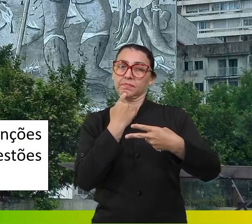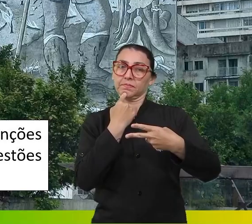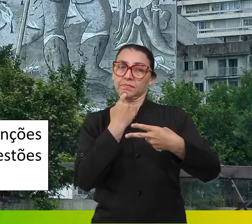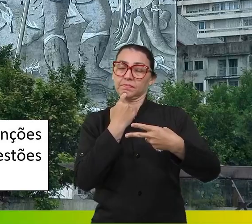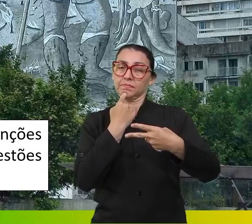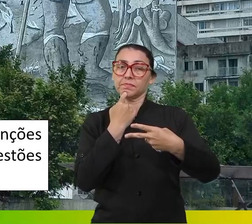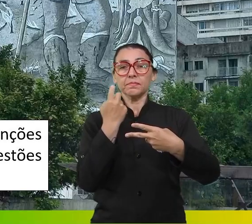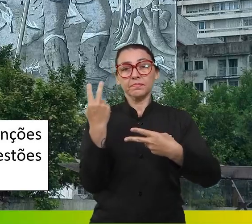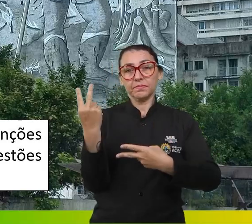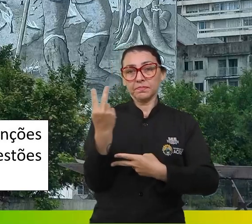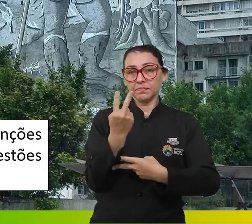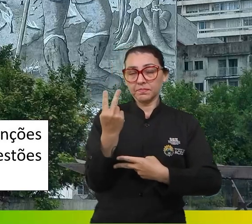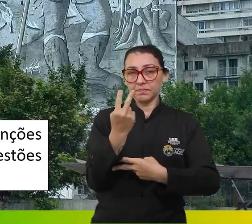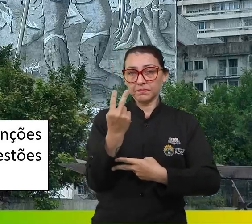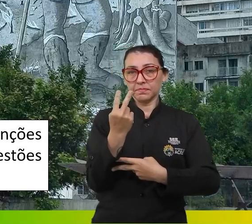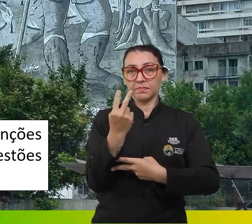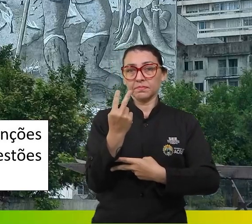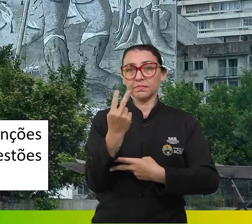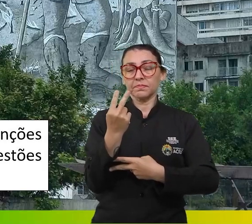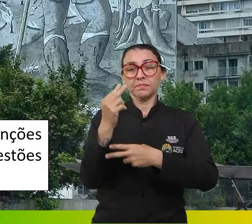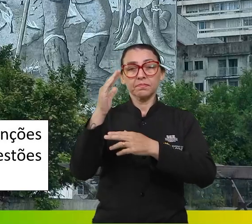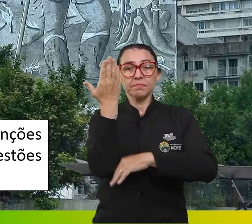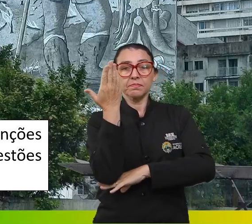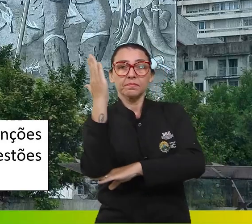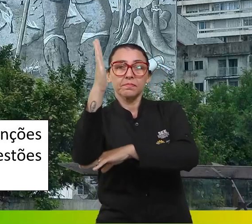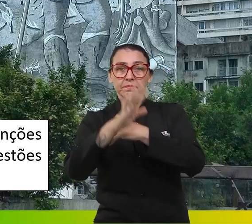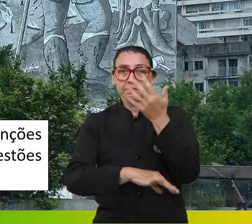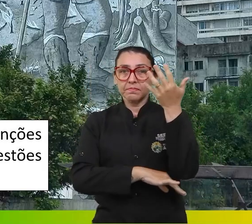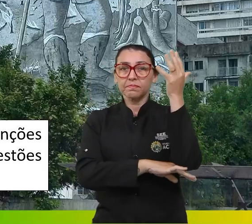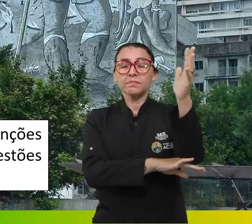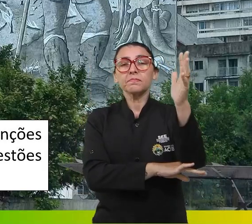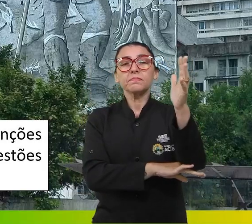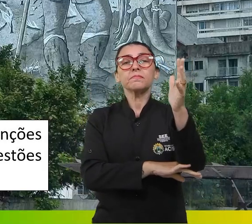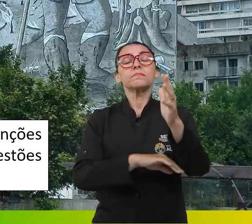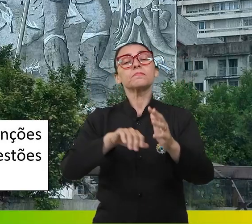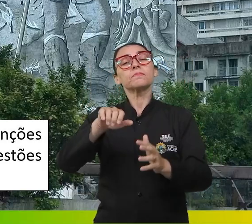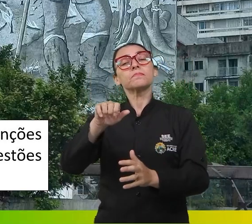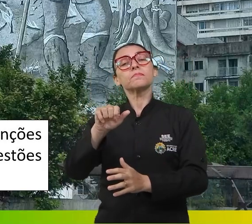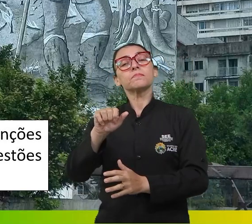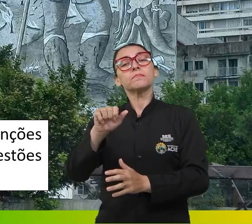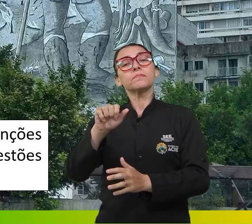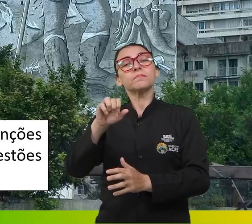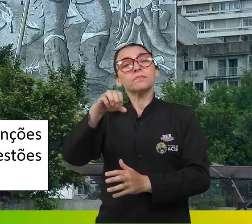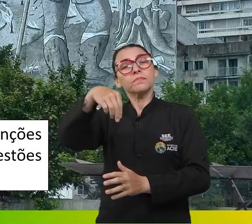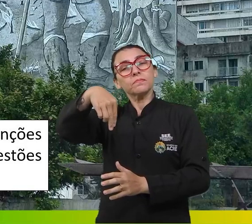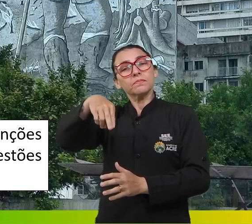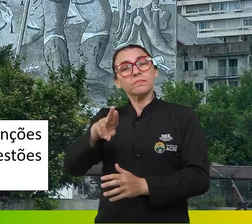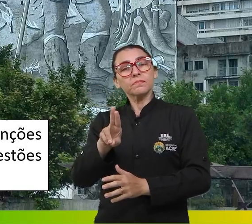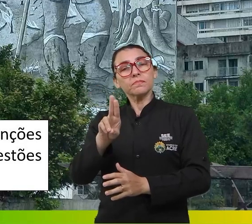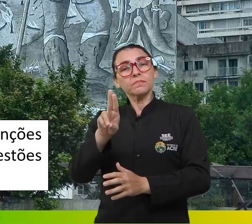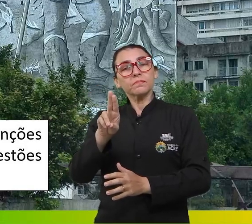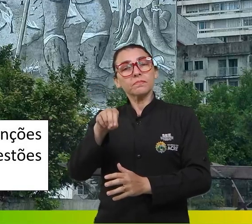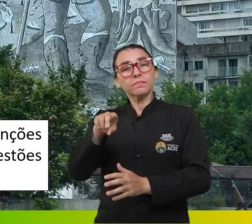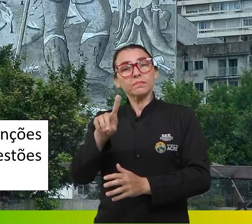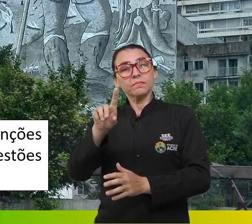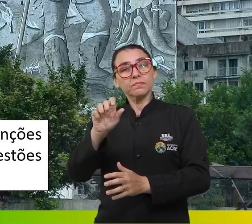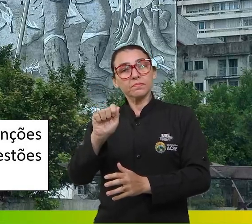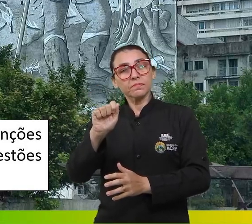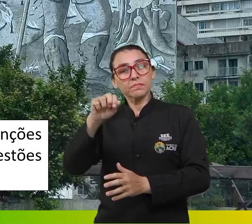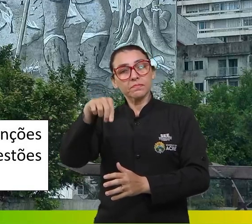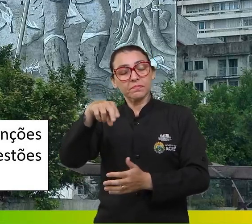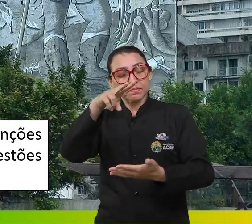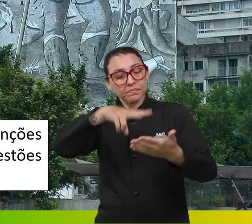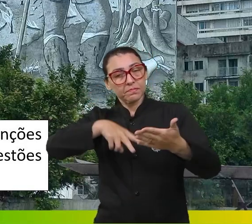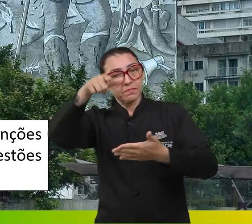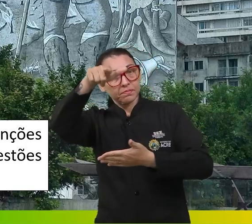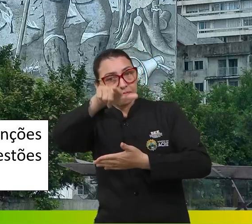aqui é O Brigadista da Floresta, uma obra do artivista Mondano. É uma releitura de